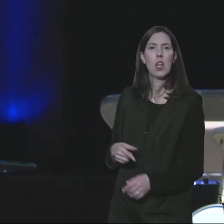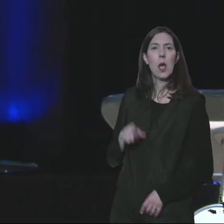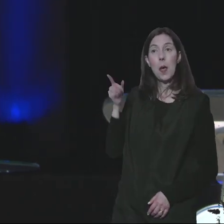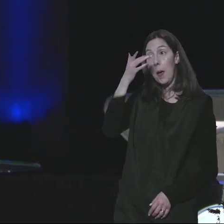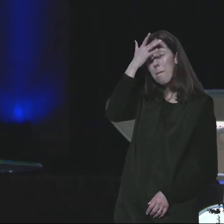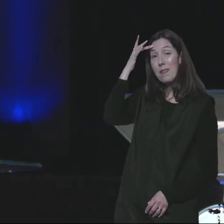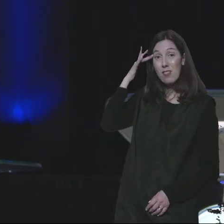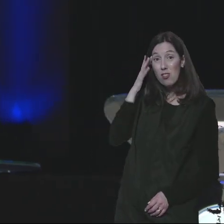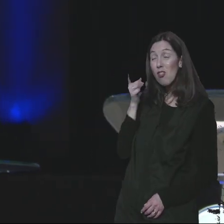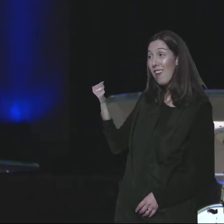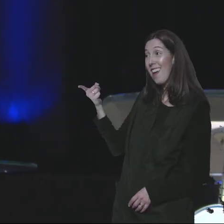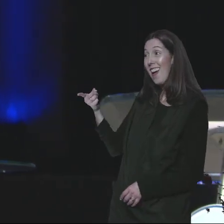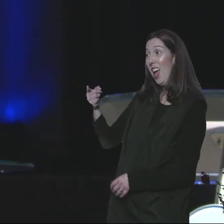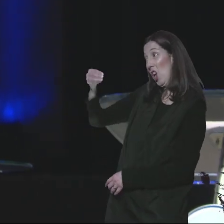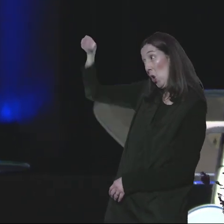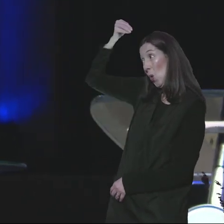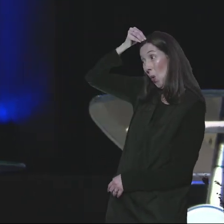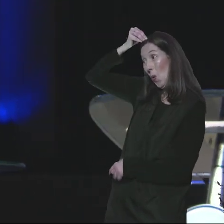injustamente.